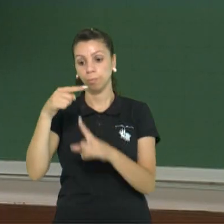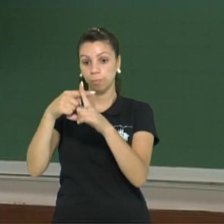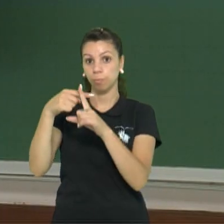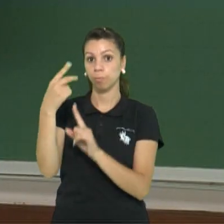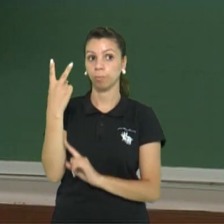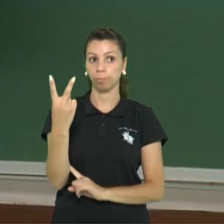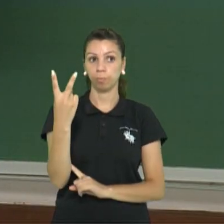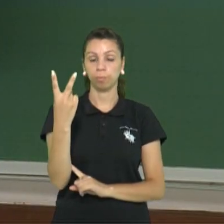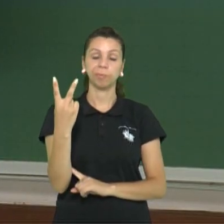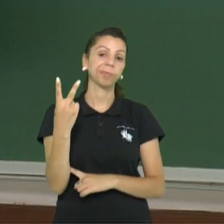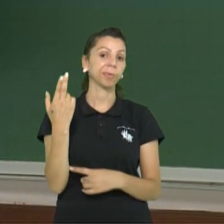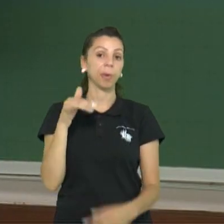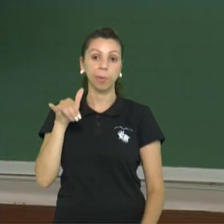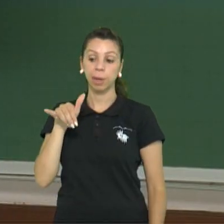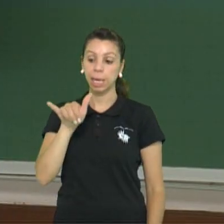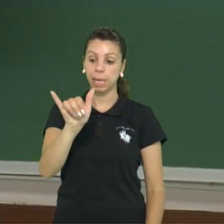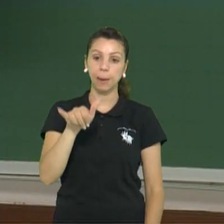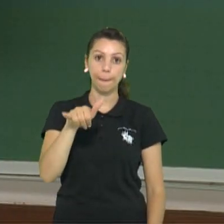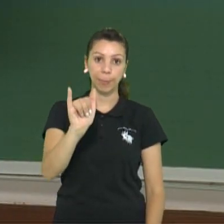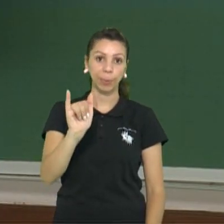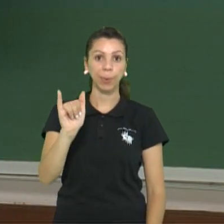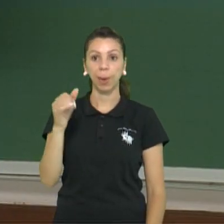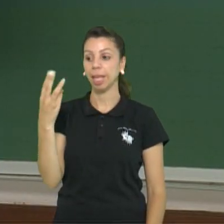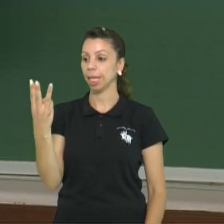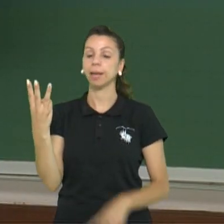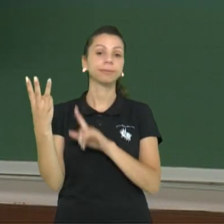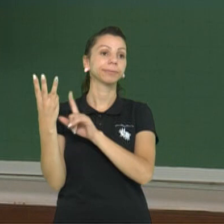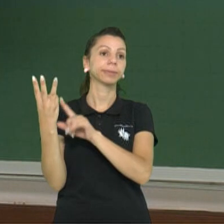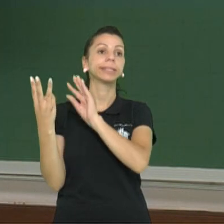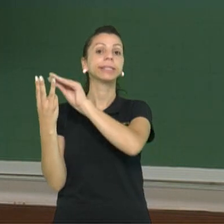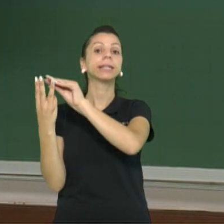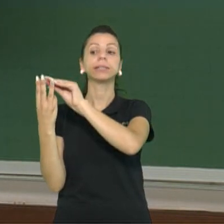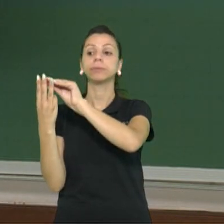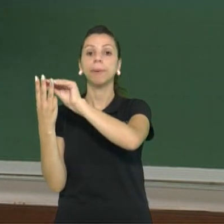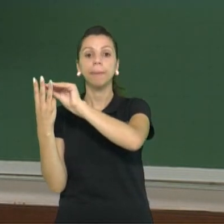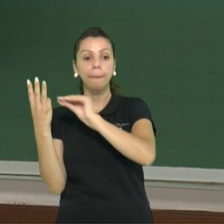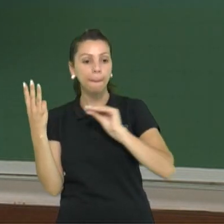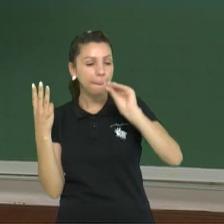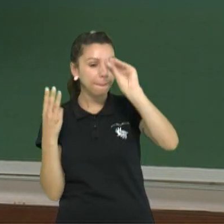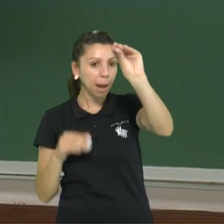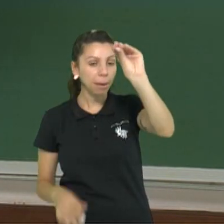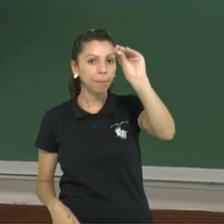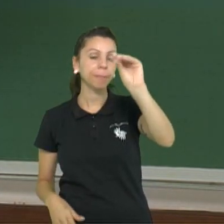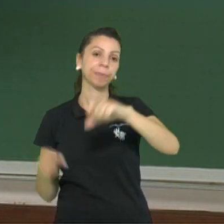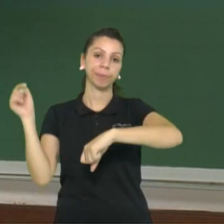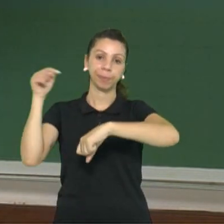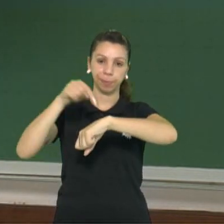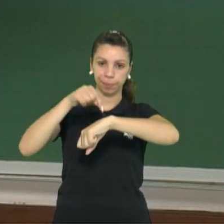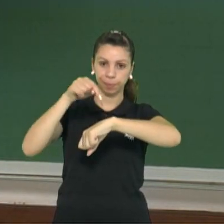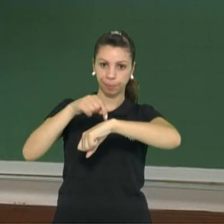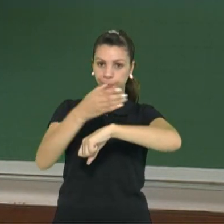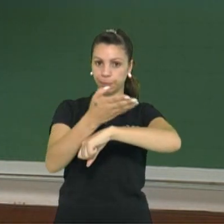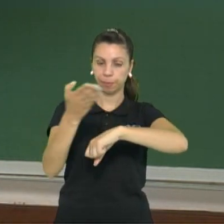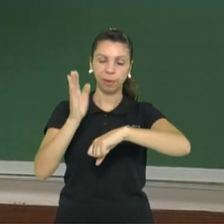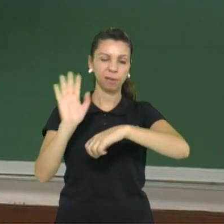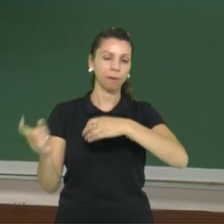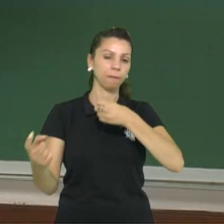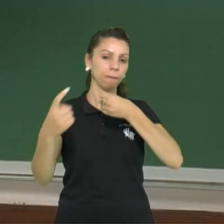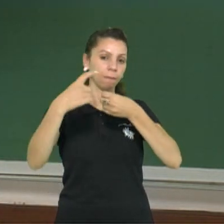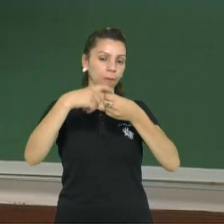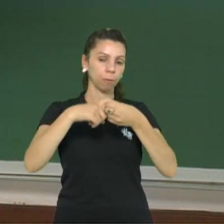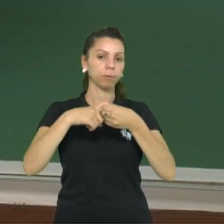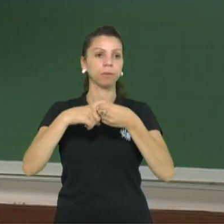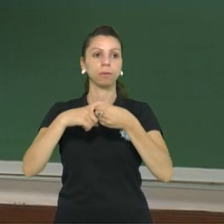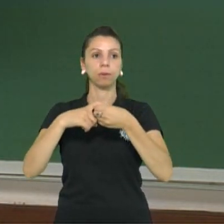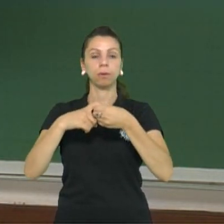3. Coloca na tua tabelinha. Ok? Então, vou deixar um tempinho para vocês e nós já retornamos